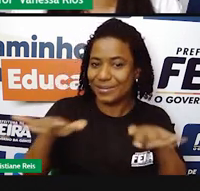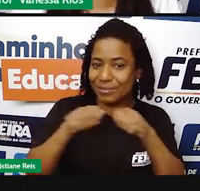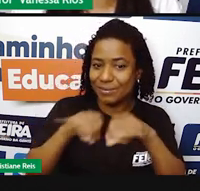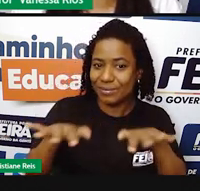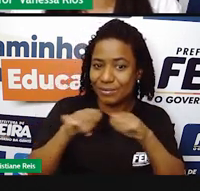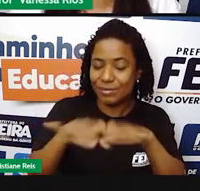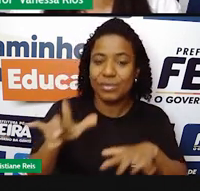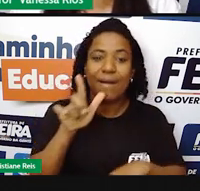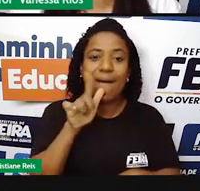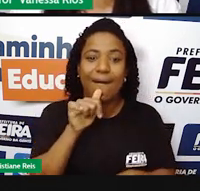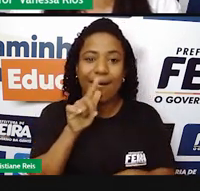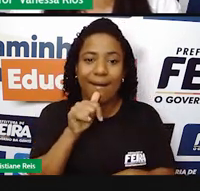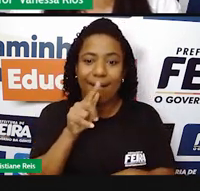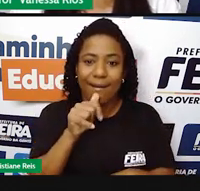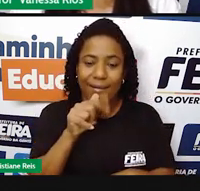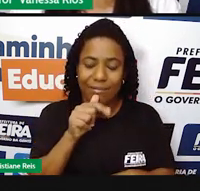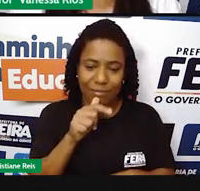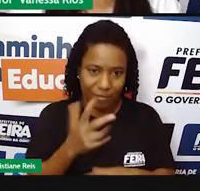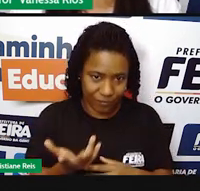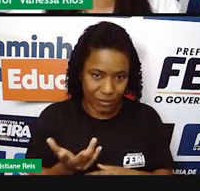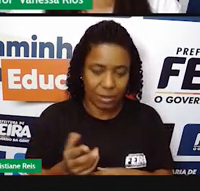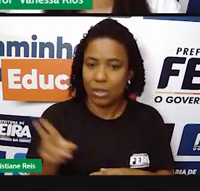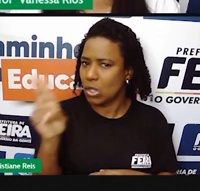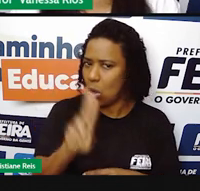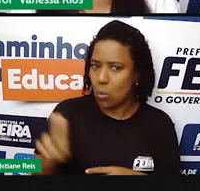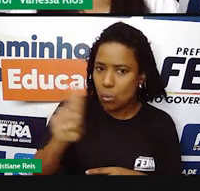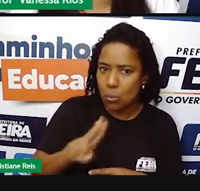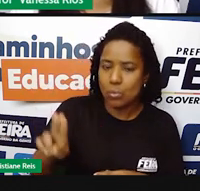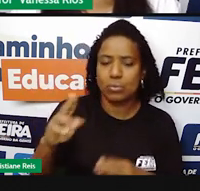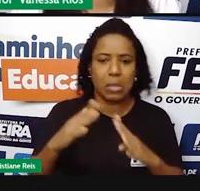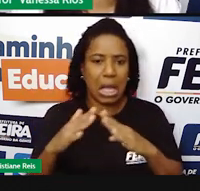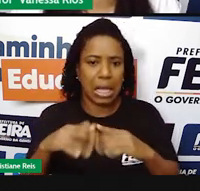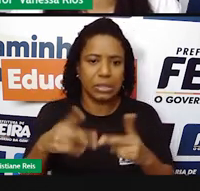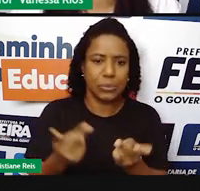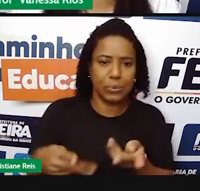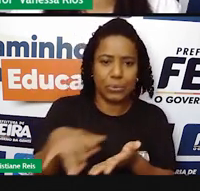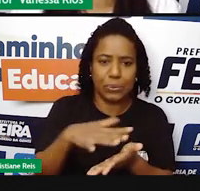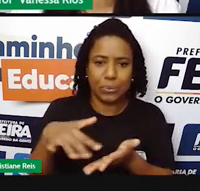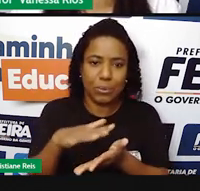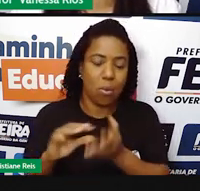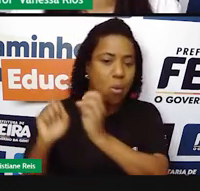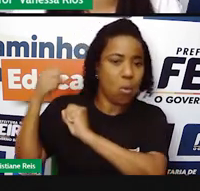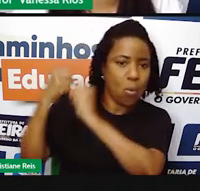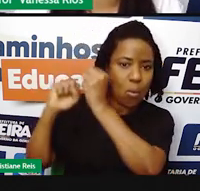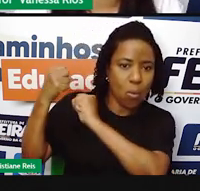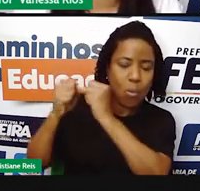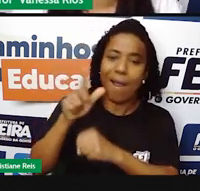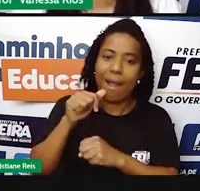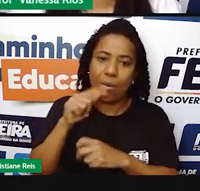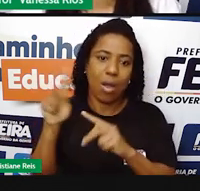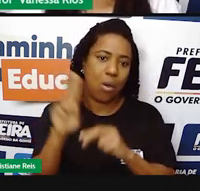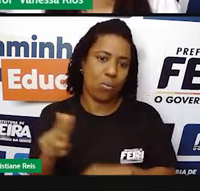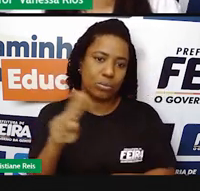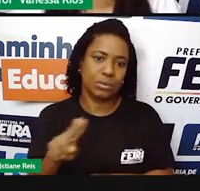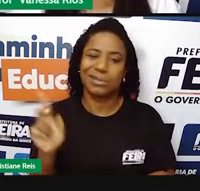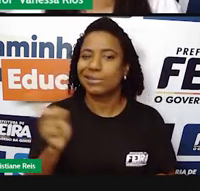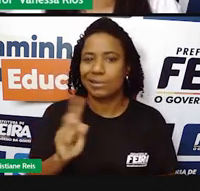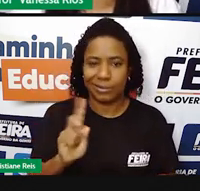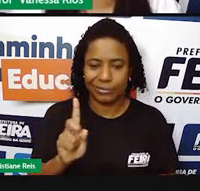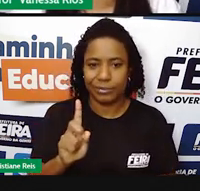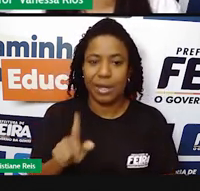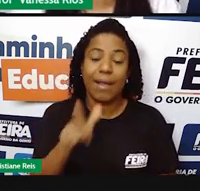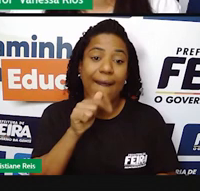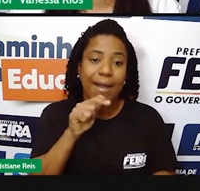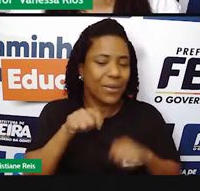o desperdício de água, não assim pelo uso, né, doméstico, pelo uso industrial da água, por quem consome, mas o